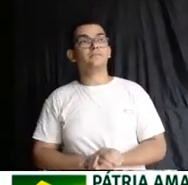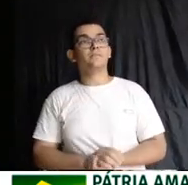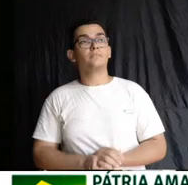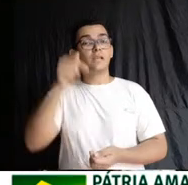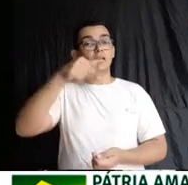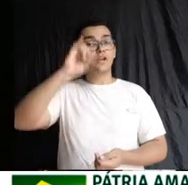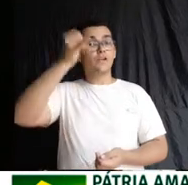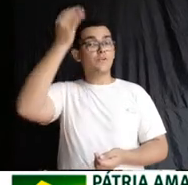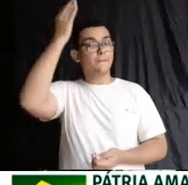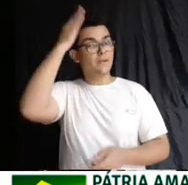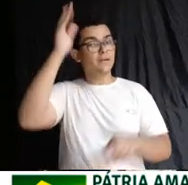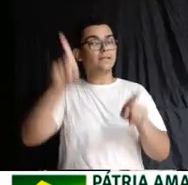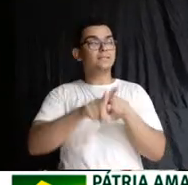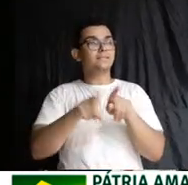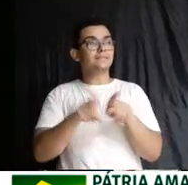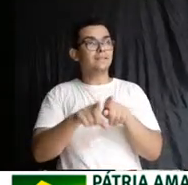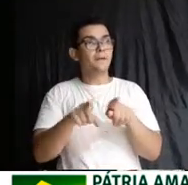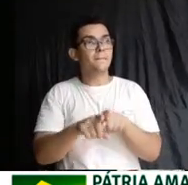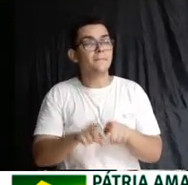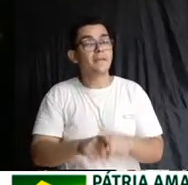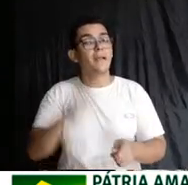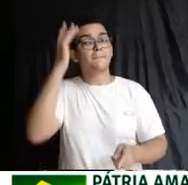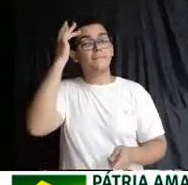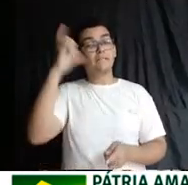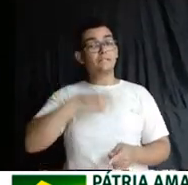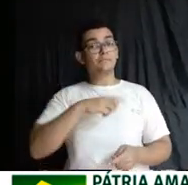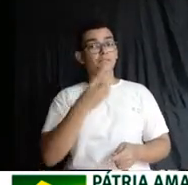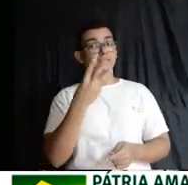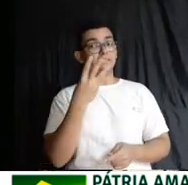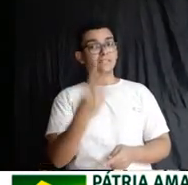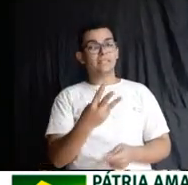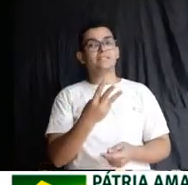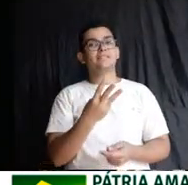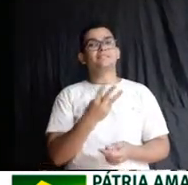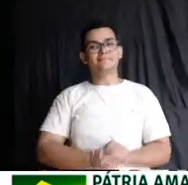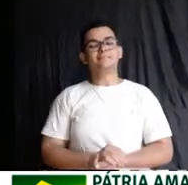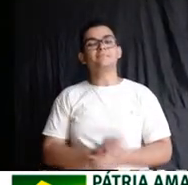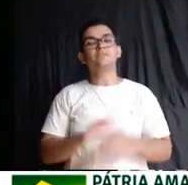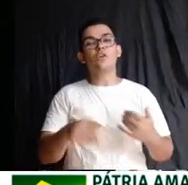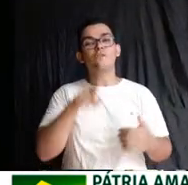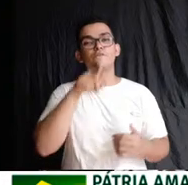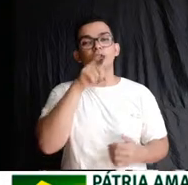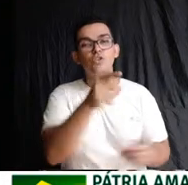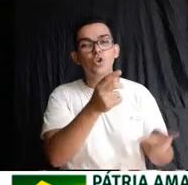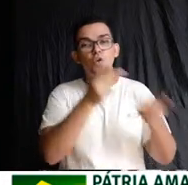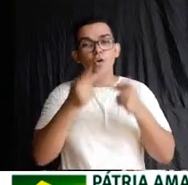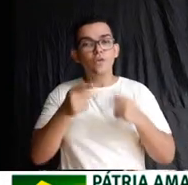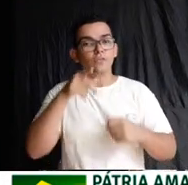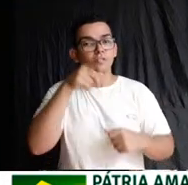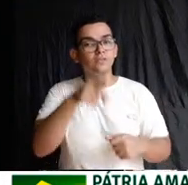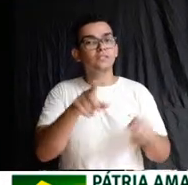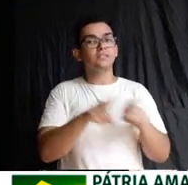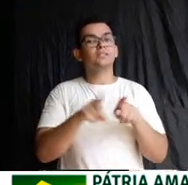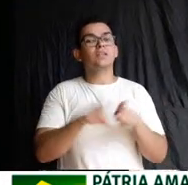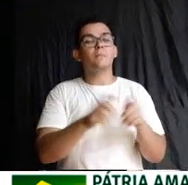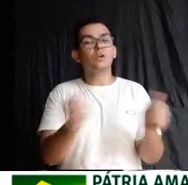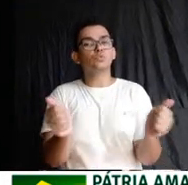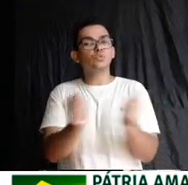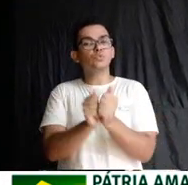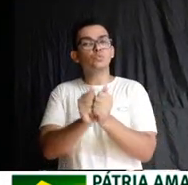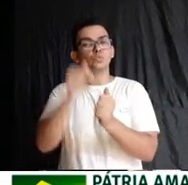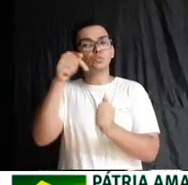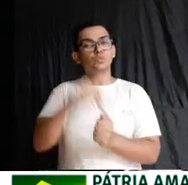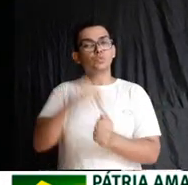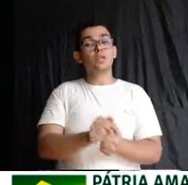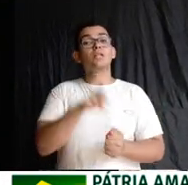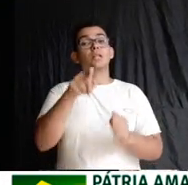da cidade de Jiparaná. Amanhã, então, você já está convidado em estar junto com a gente e